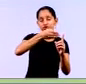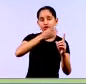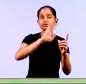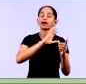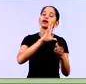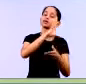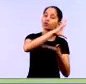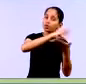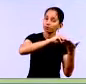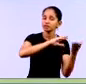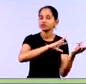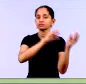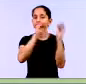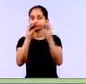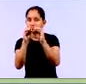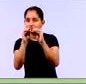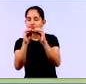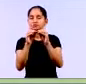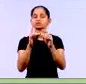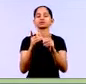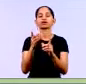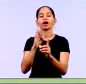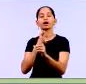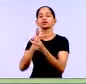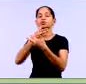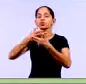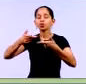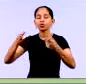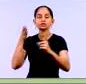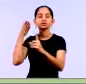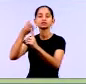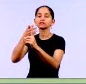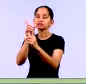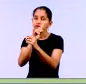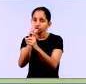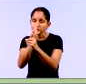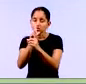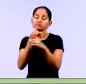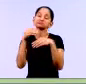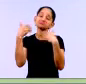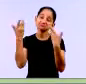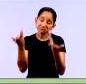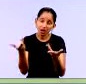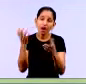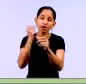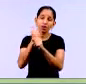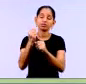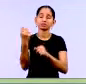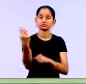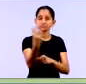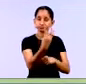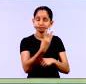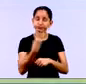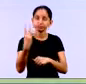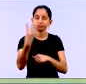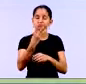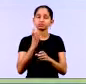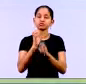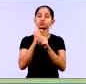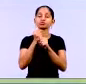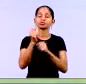trago também para cá. E custos indiretos, ok? Fazendo isso, eu